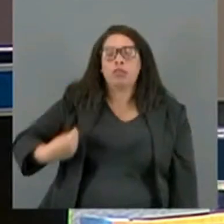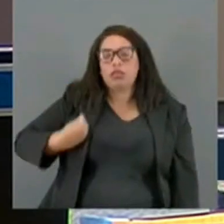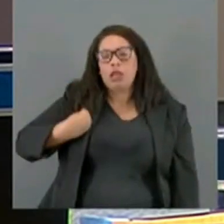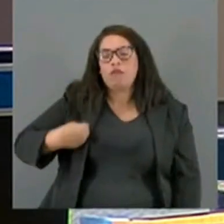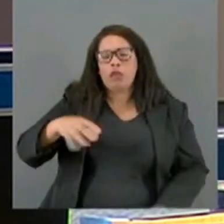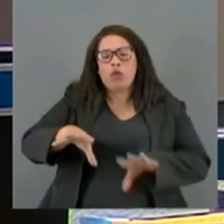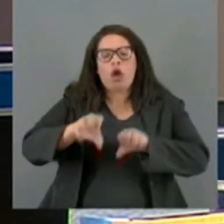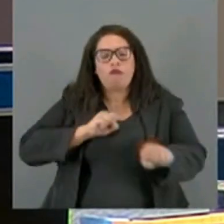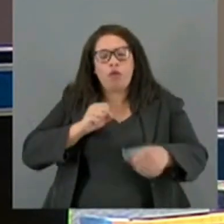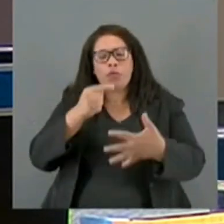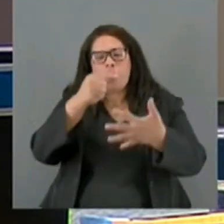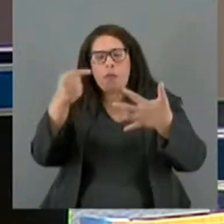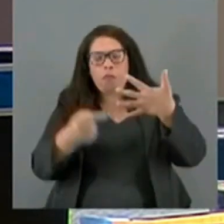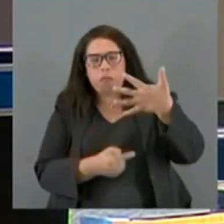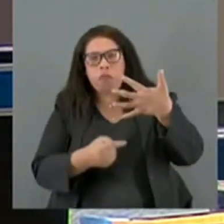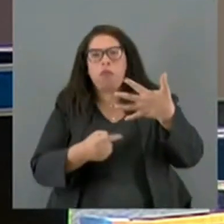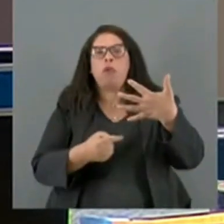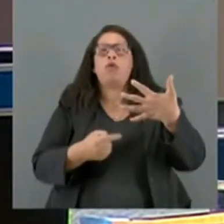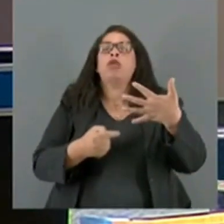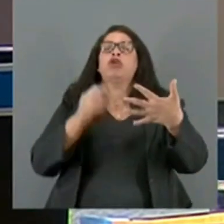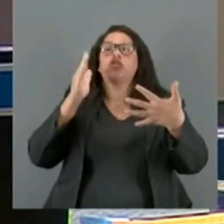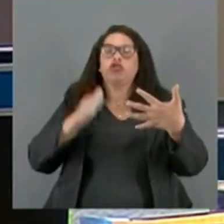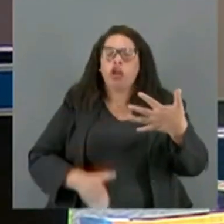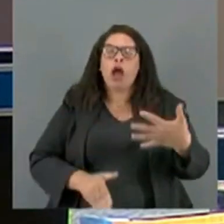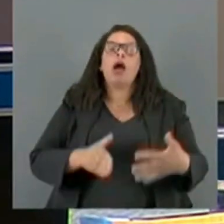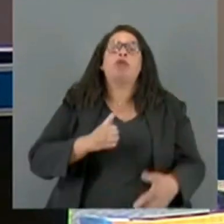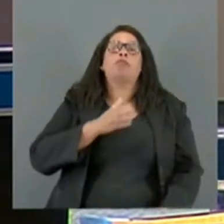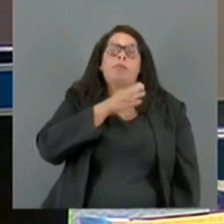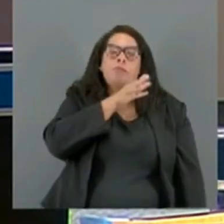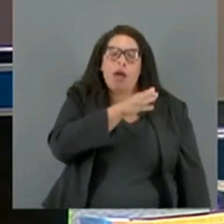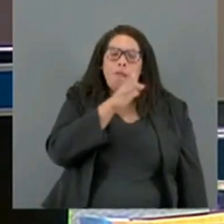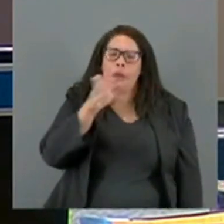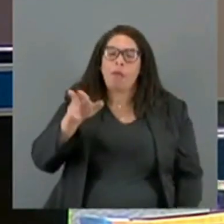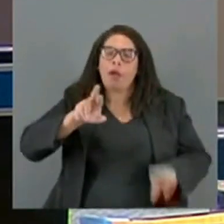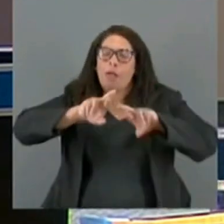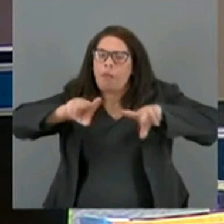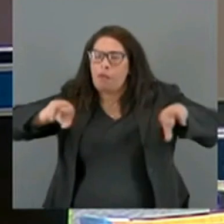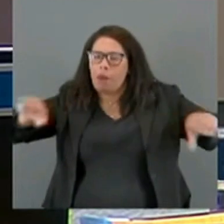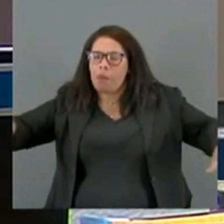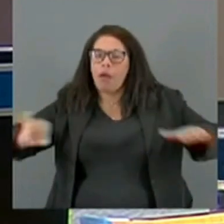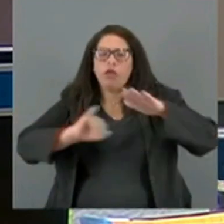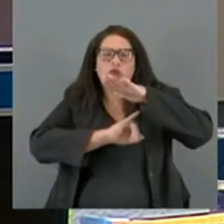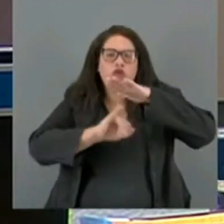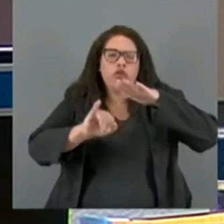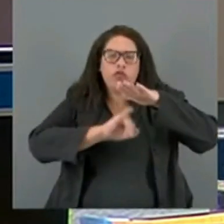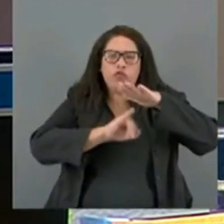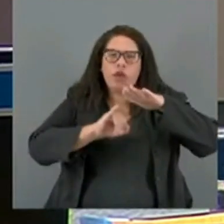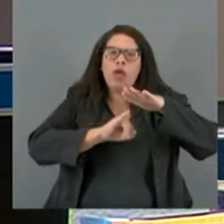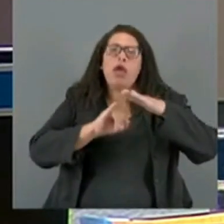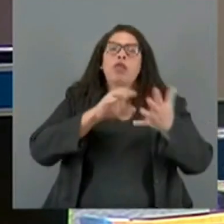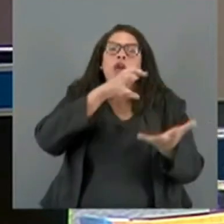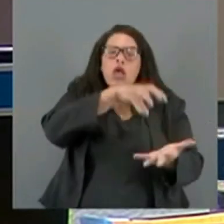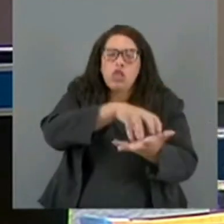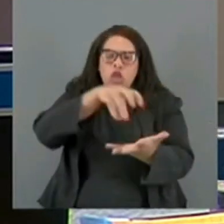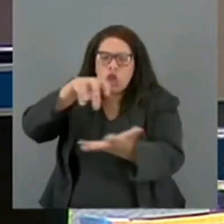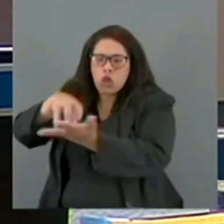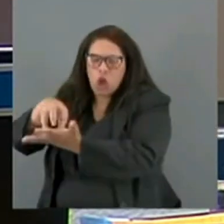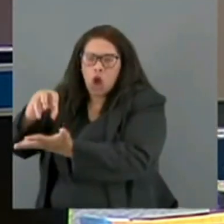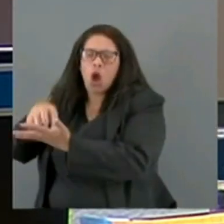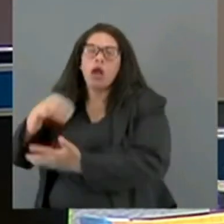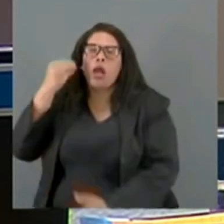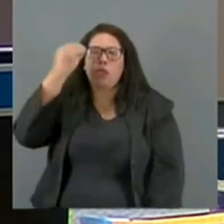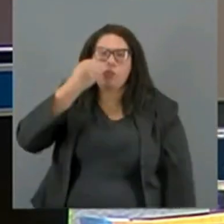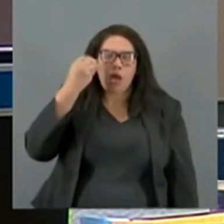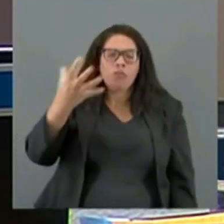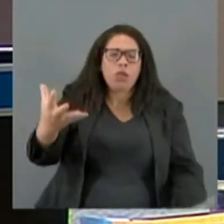formação multidisciplinar, visto que transitei por diversas instituições e órgãos,